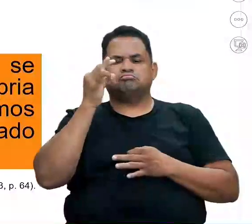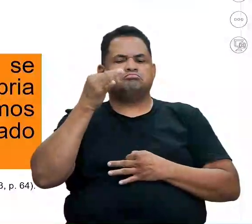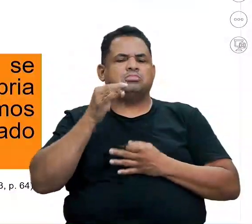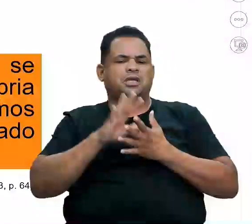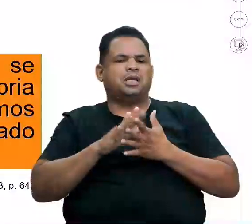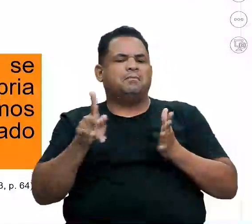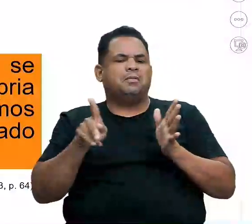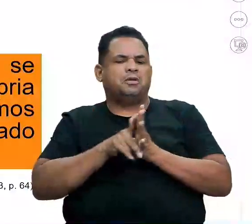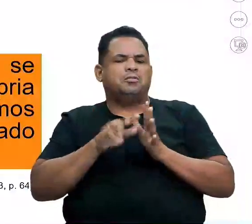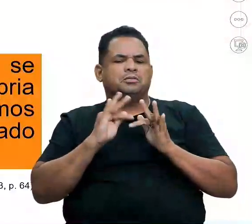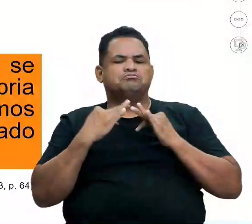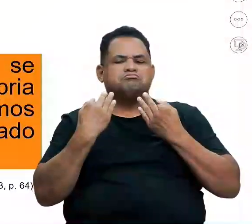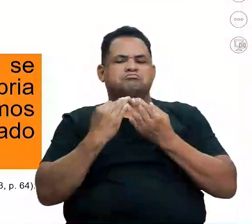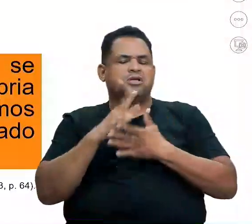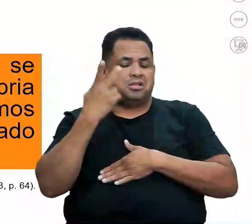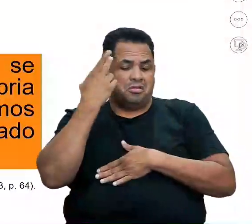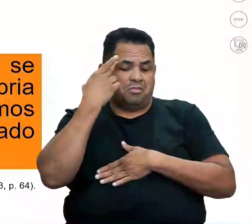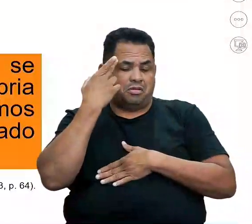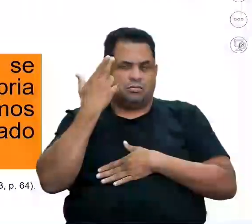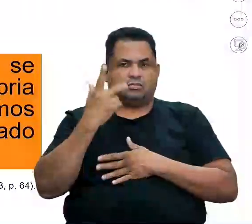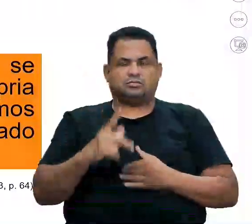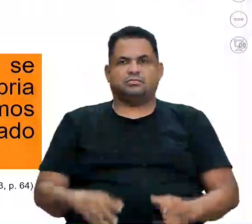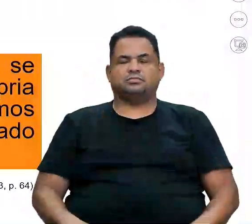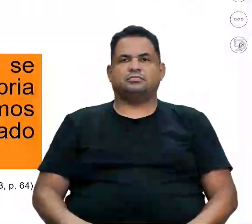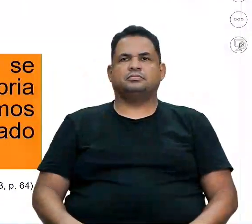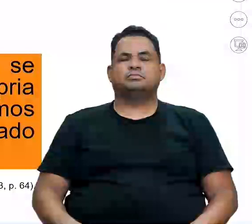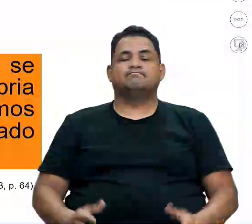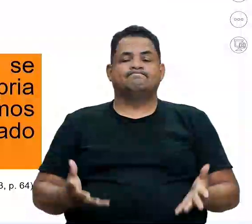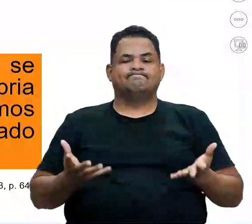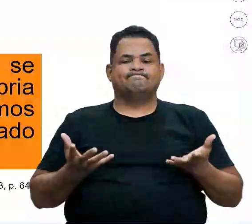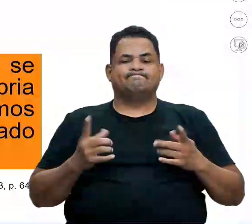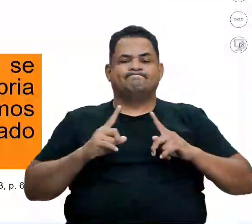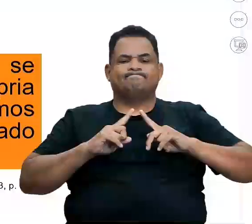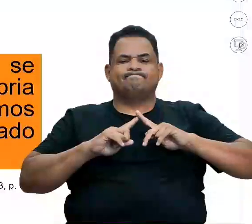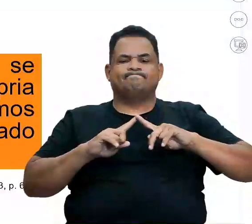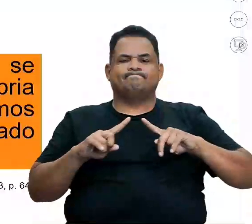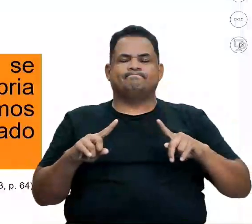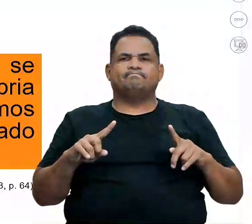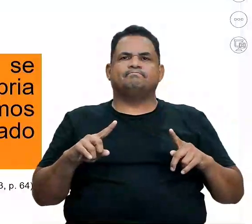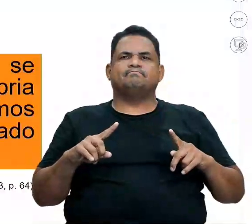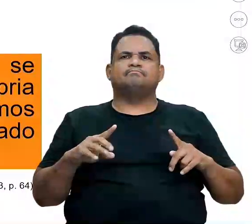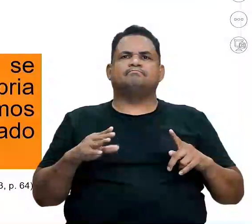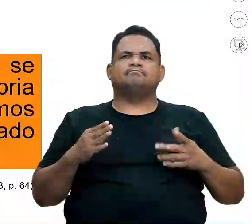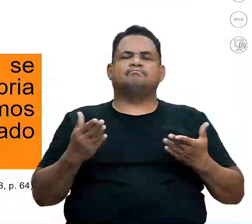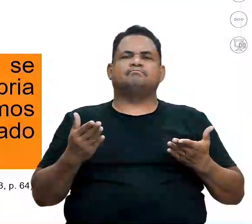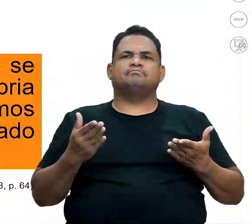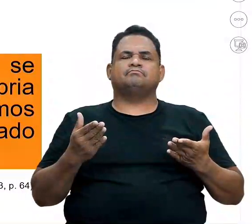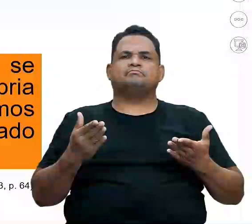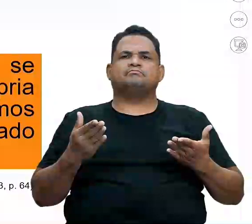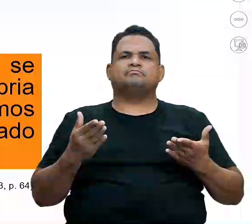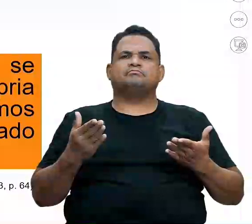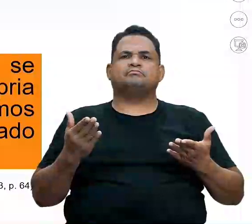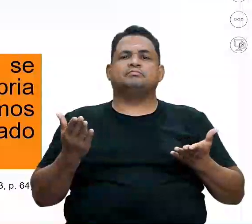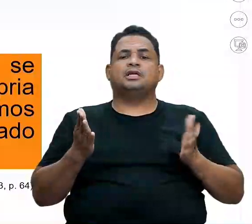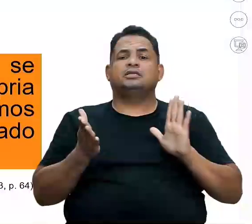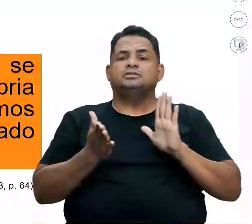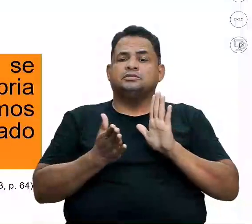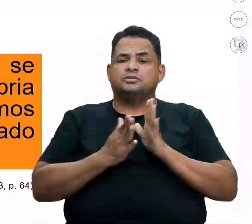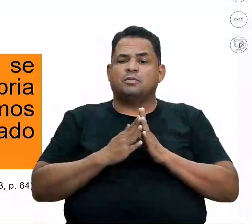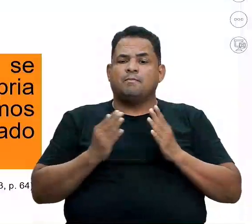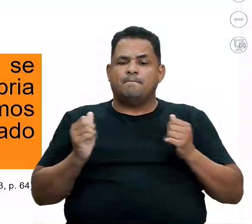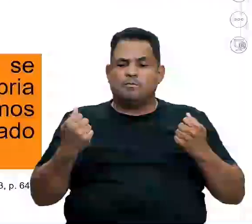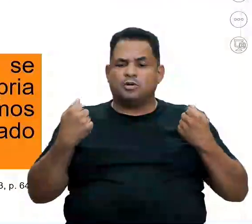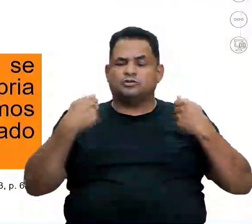isso a gente considera normal. Agora, isso também nos proporciona